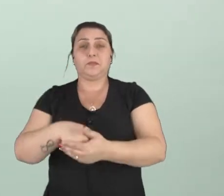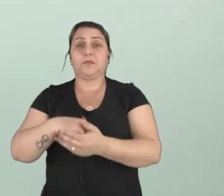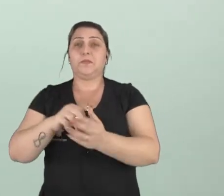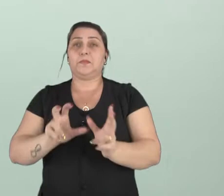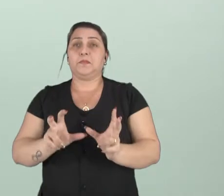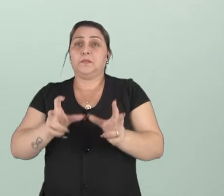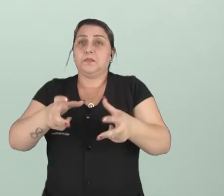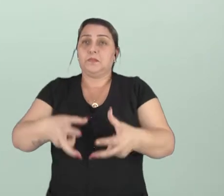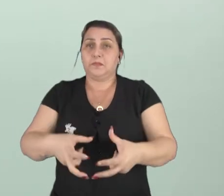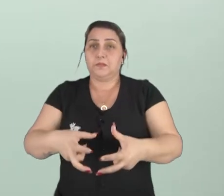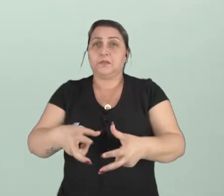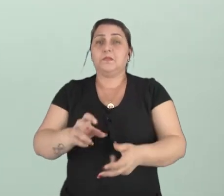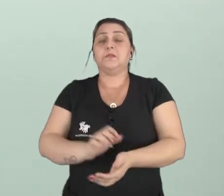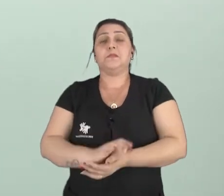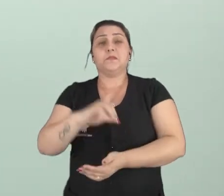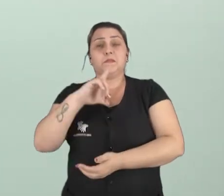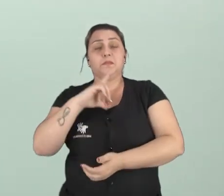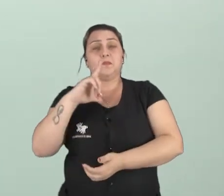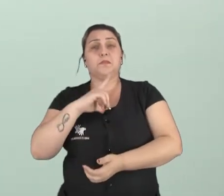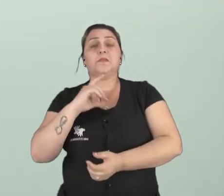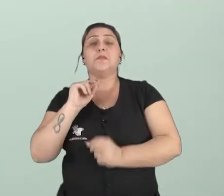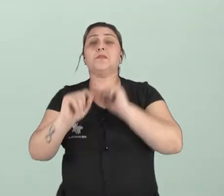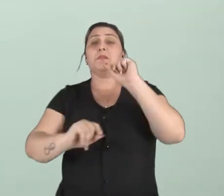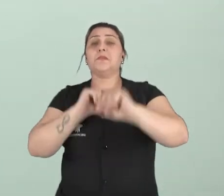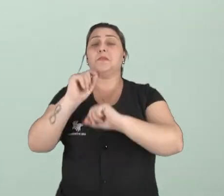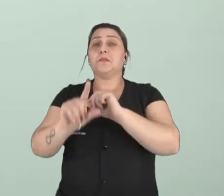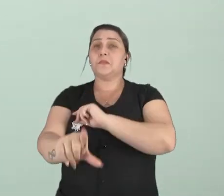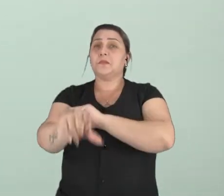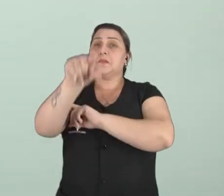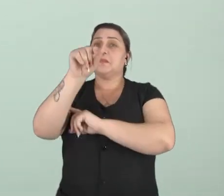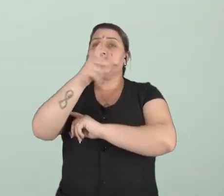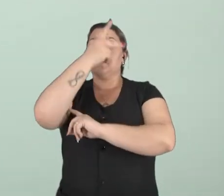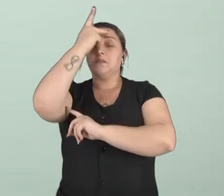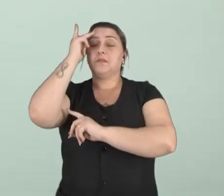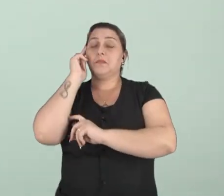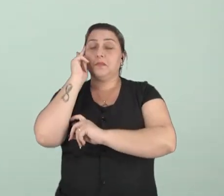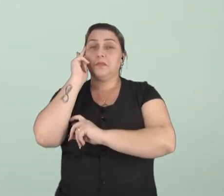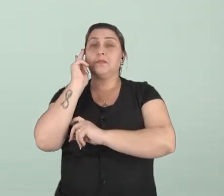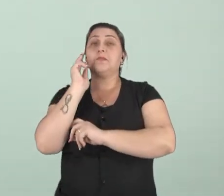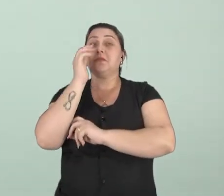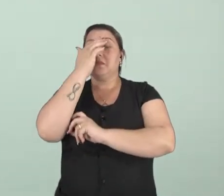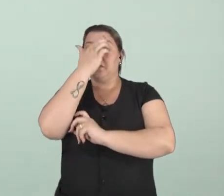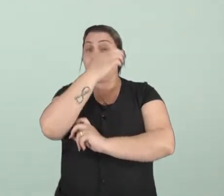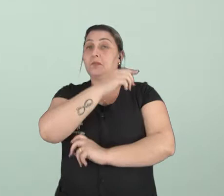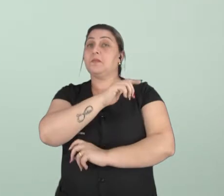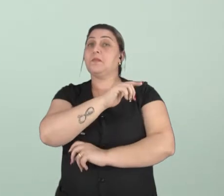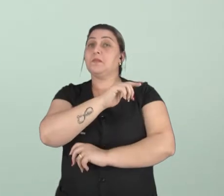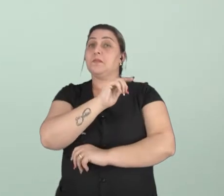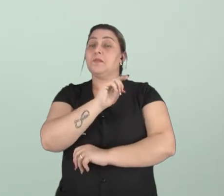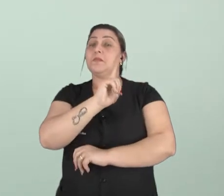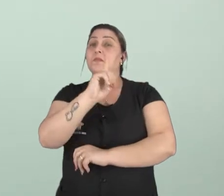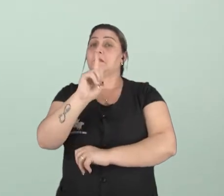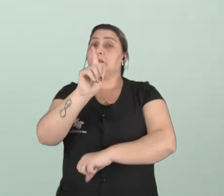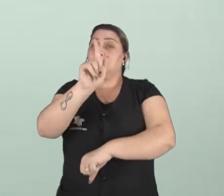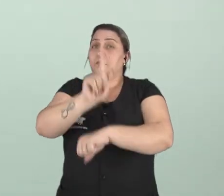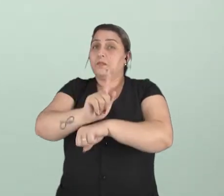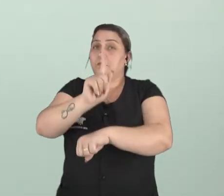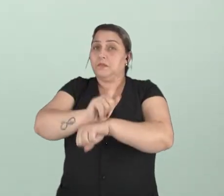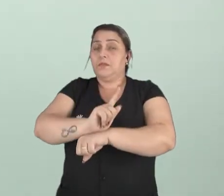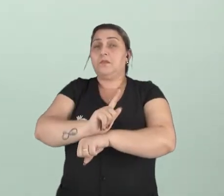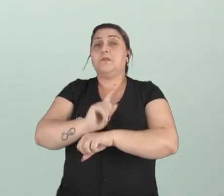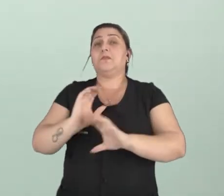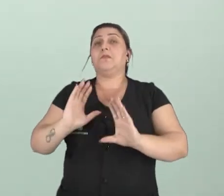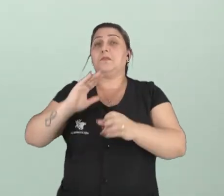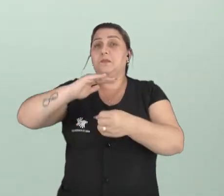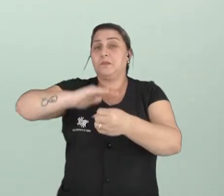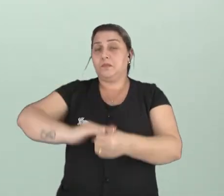Câmara Municipal, nós vamos ter aí o processo de escolha das pessoas que vão gerir aquela colônia, né? Então, a gente vai ter